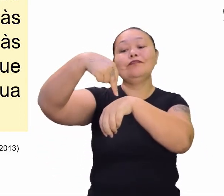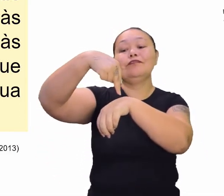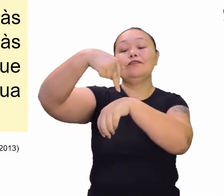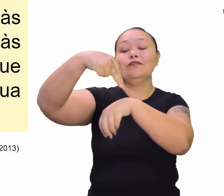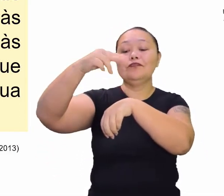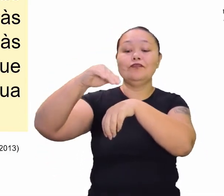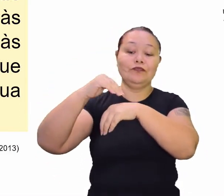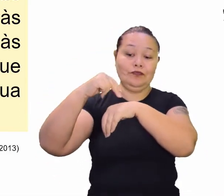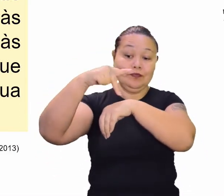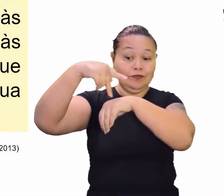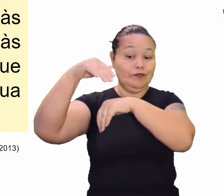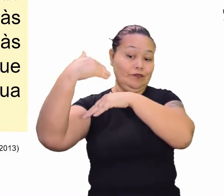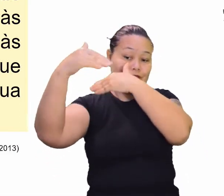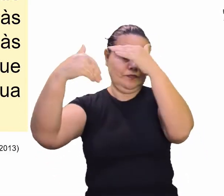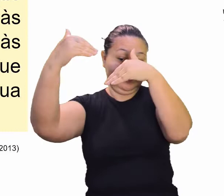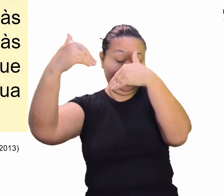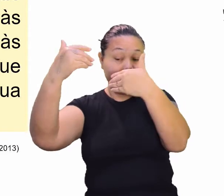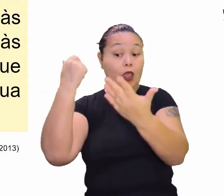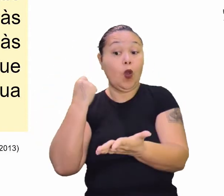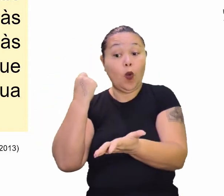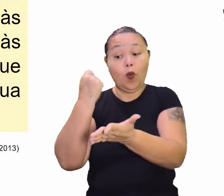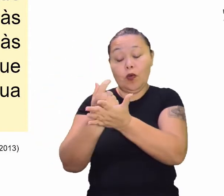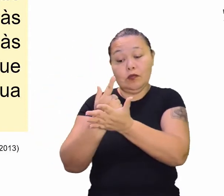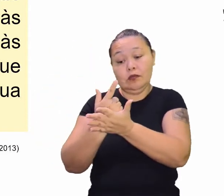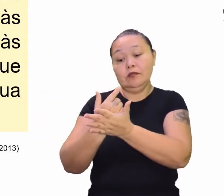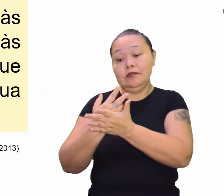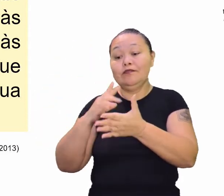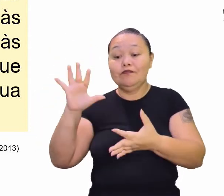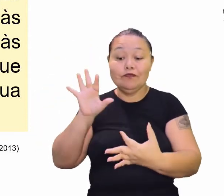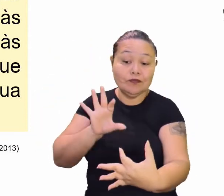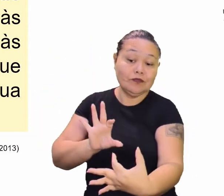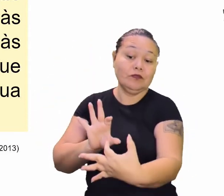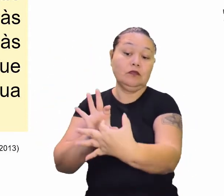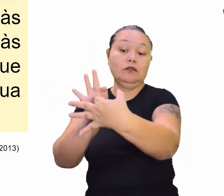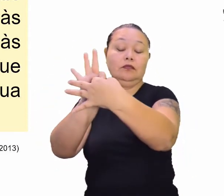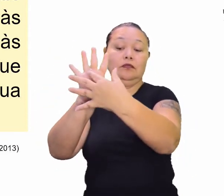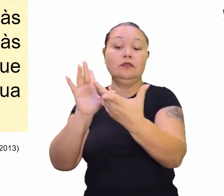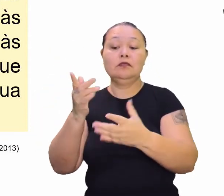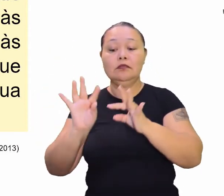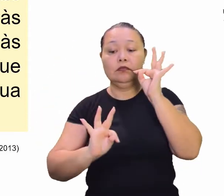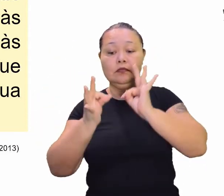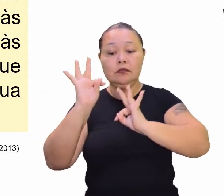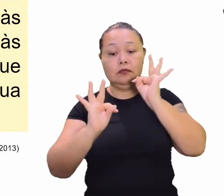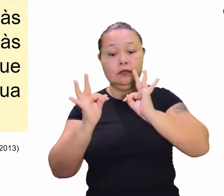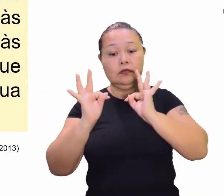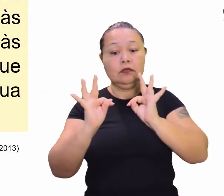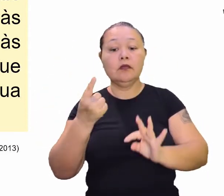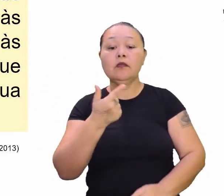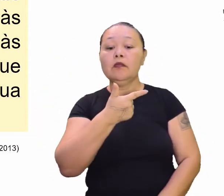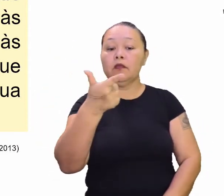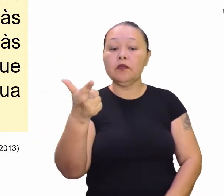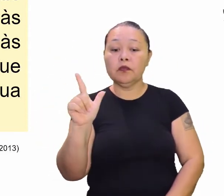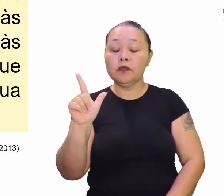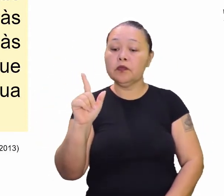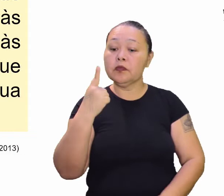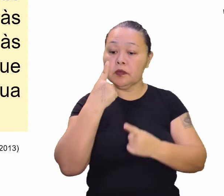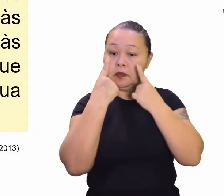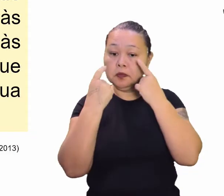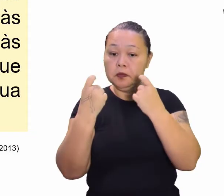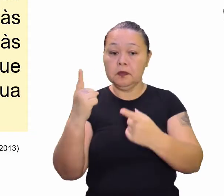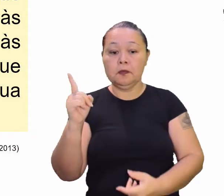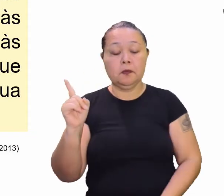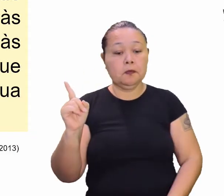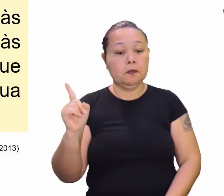mais desenvolvidas. Por isso que tem essa dependência tecnológica. Outras informações interessantes,